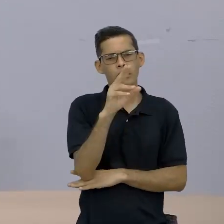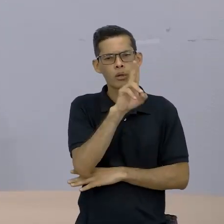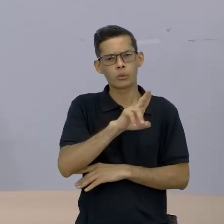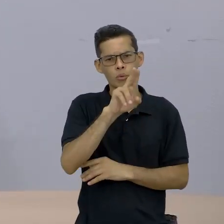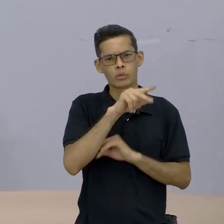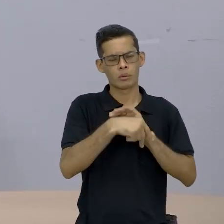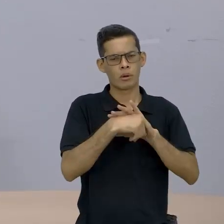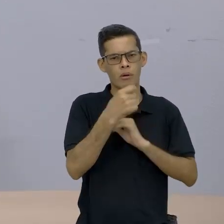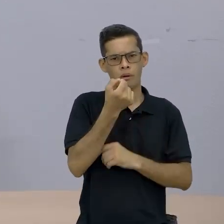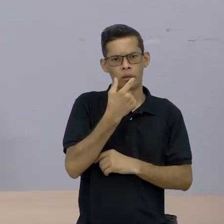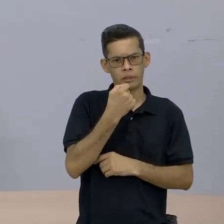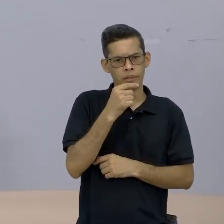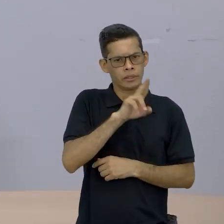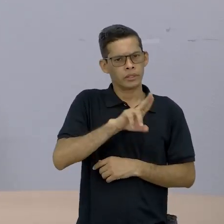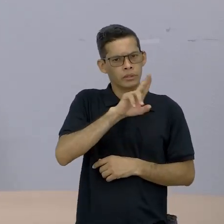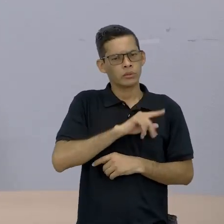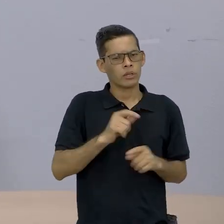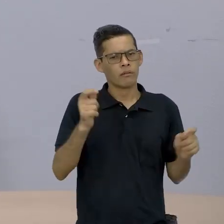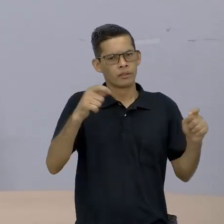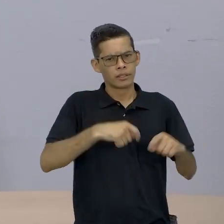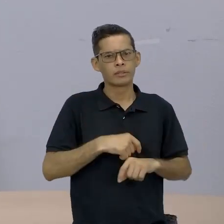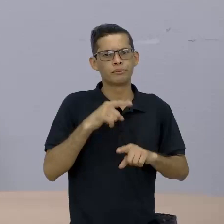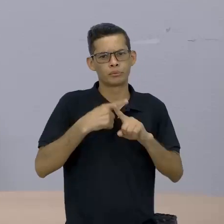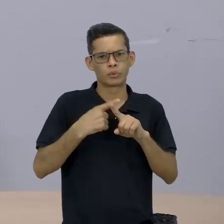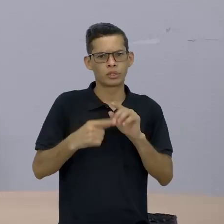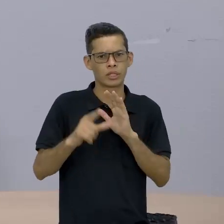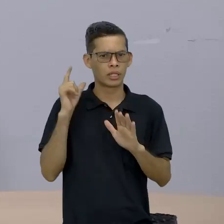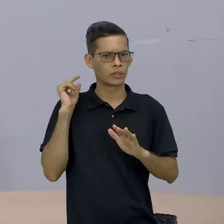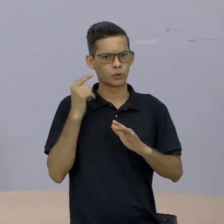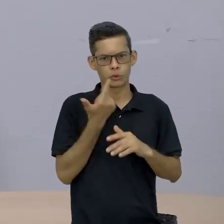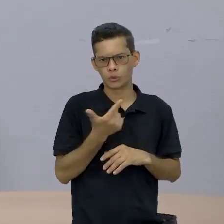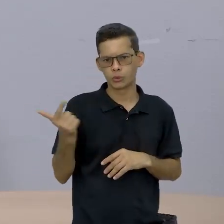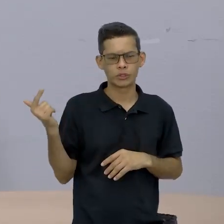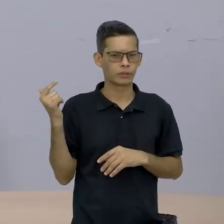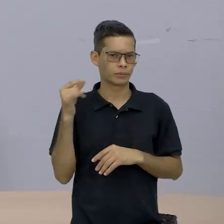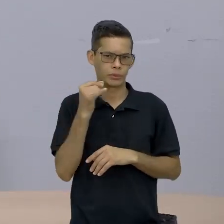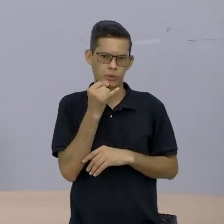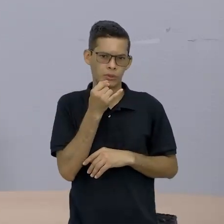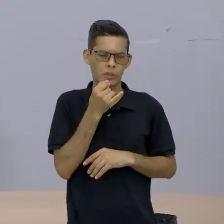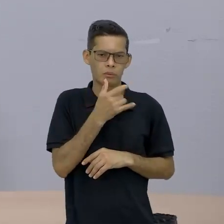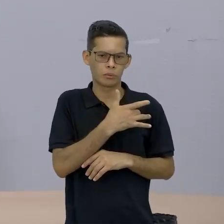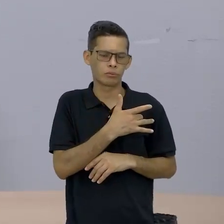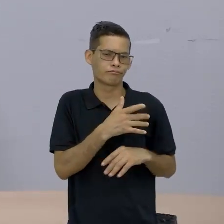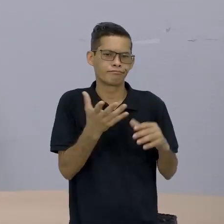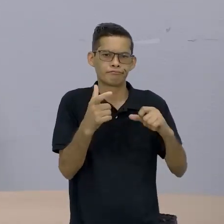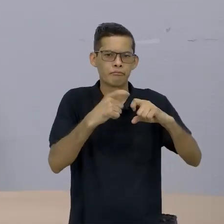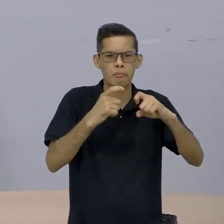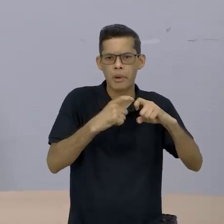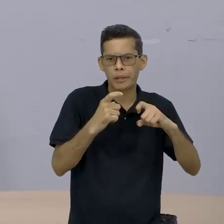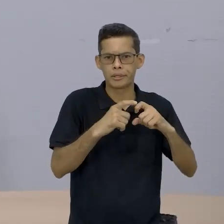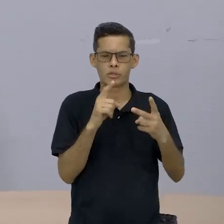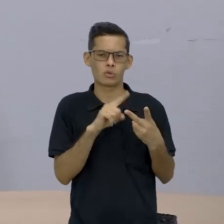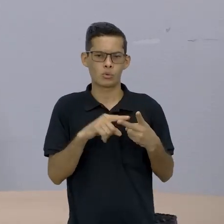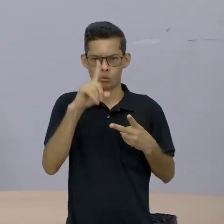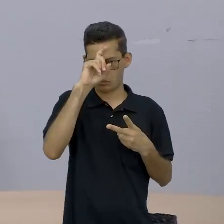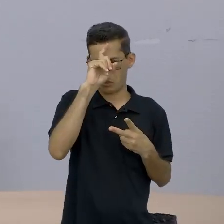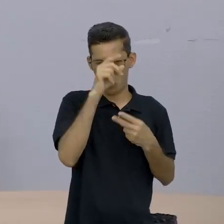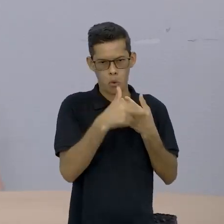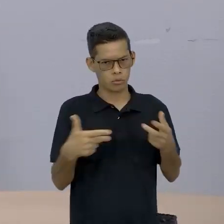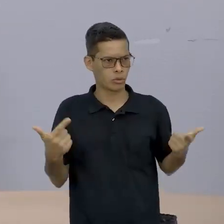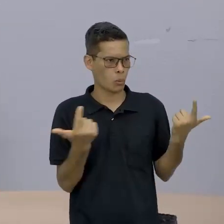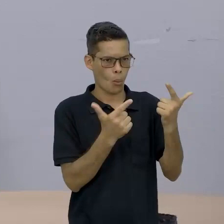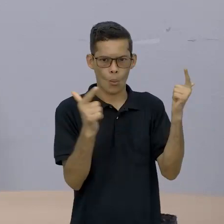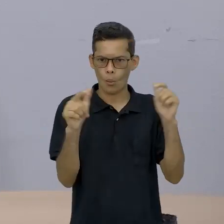com isso, enquanto as pessoas não tinham acesso, muitas vezes, à medicina, não tinham acesso a médicos. Então, aí são